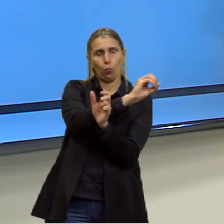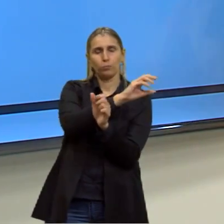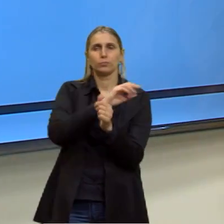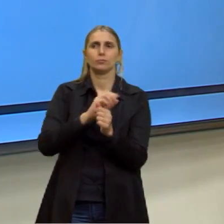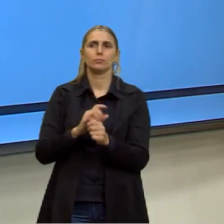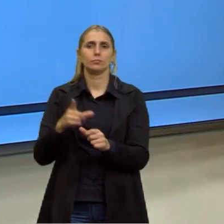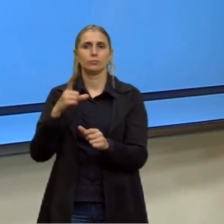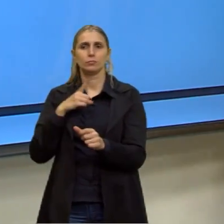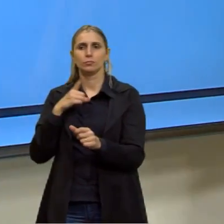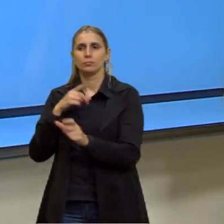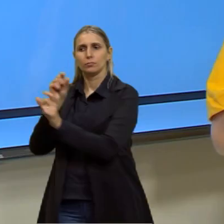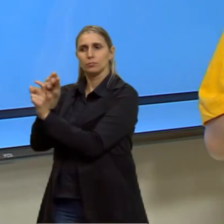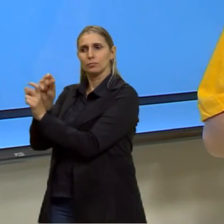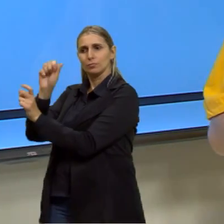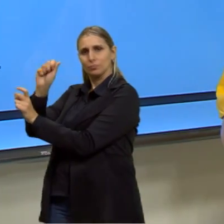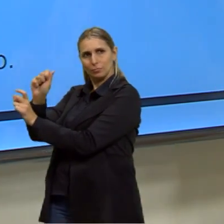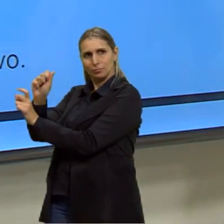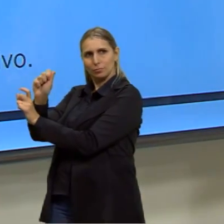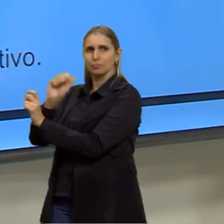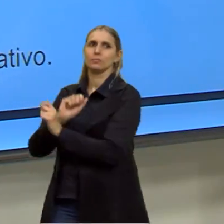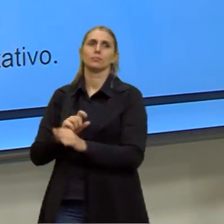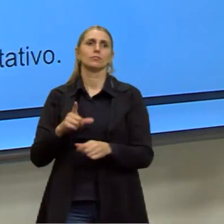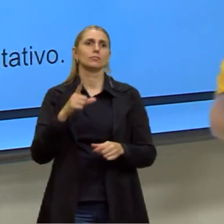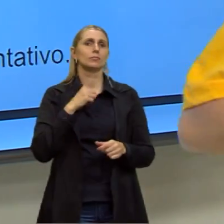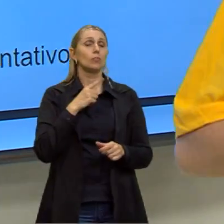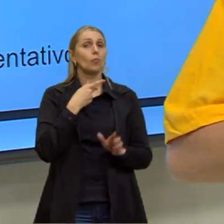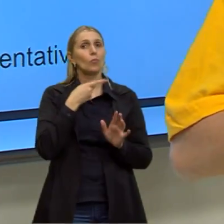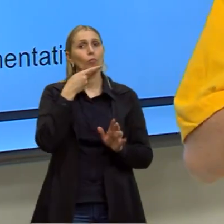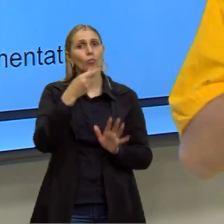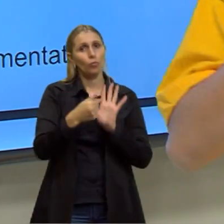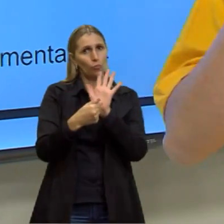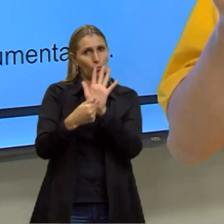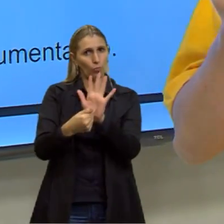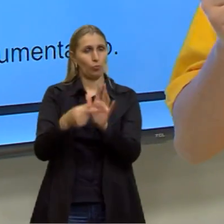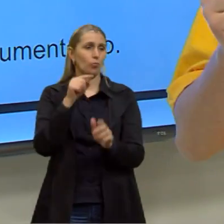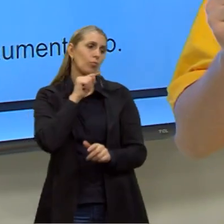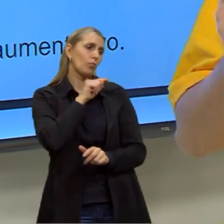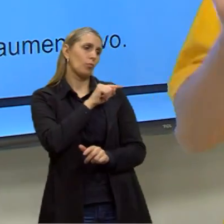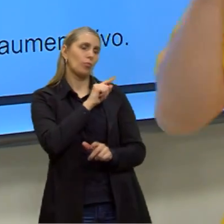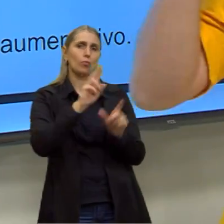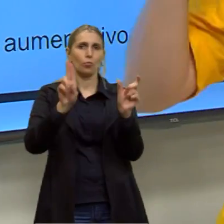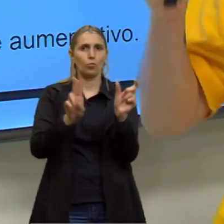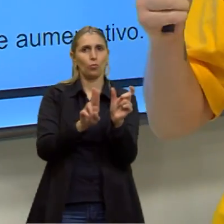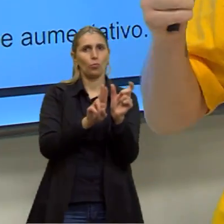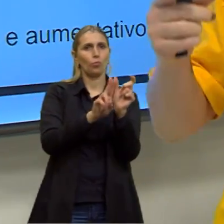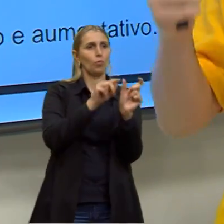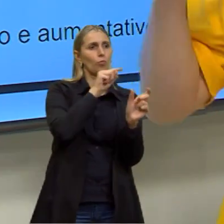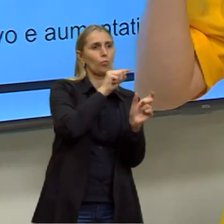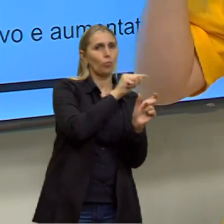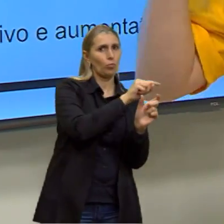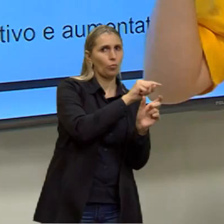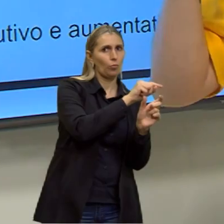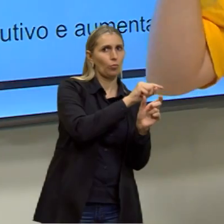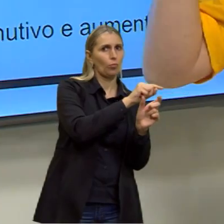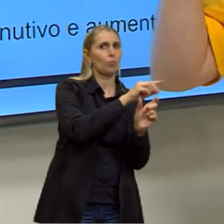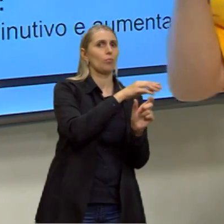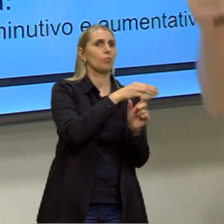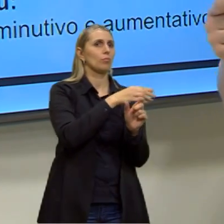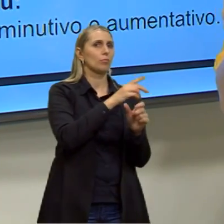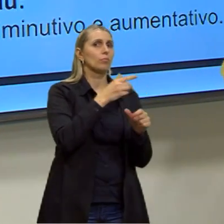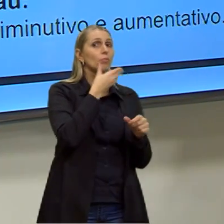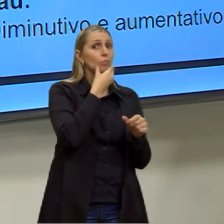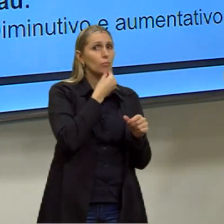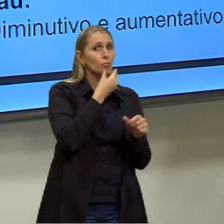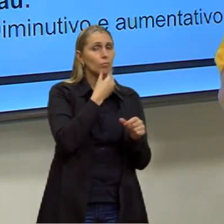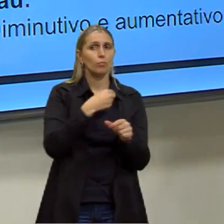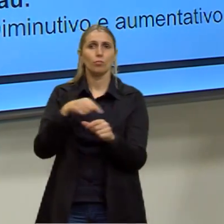e o meu artigo a que vão dizer que aquele substantivo neste momento estava sendo usado